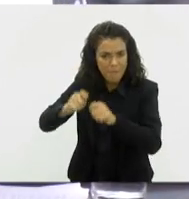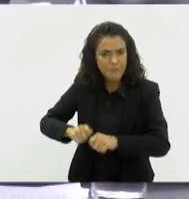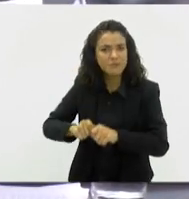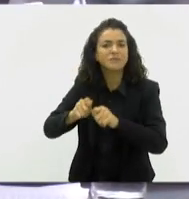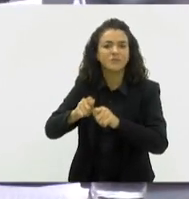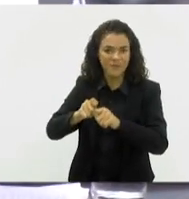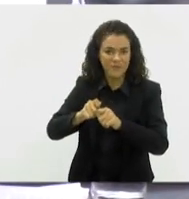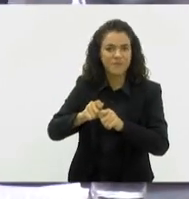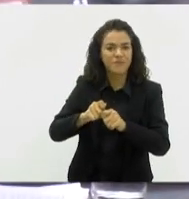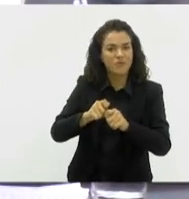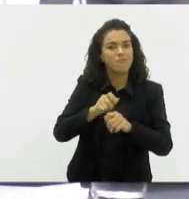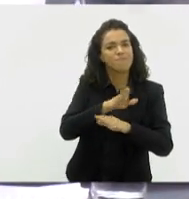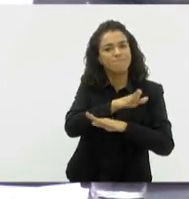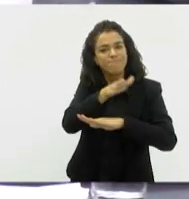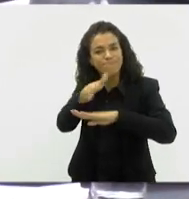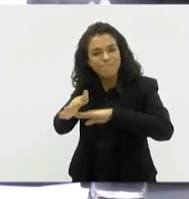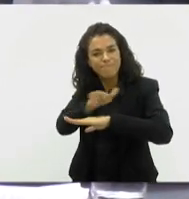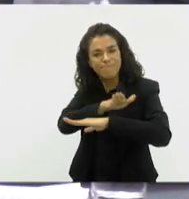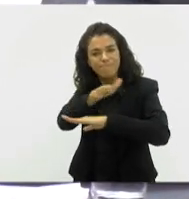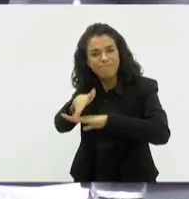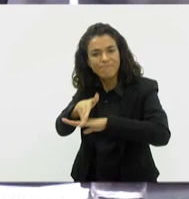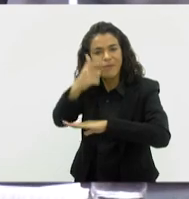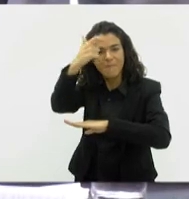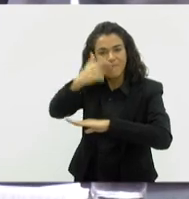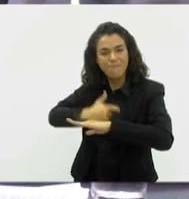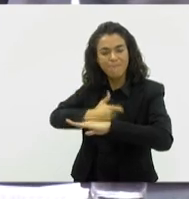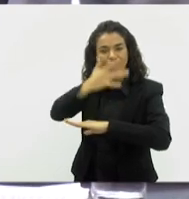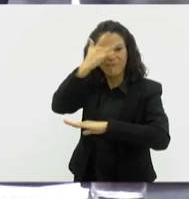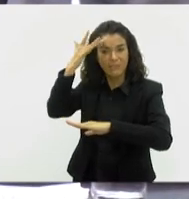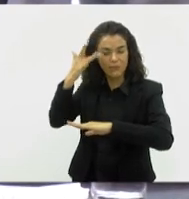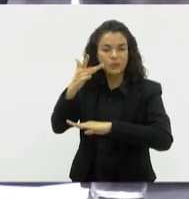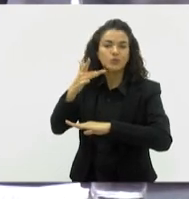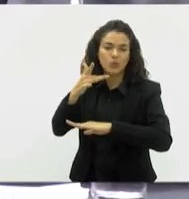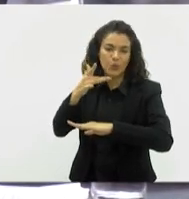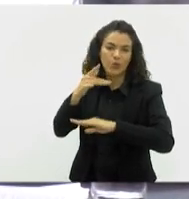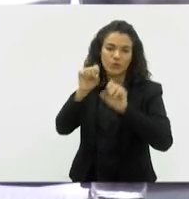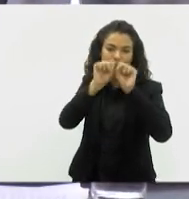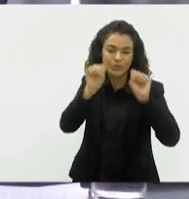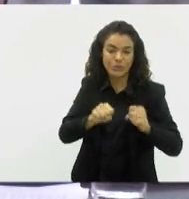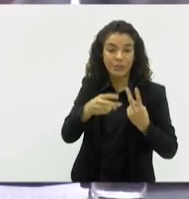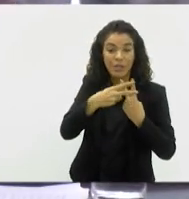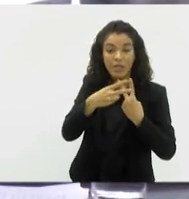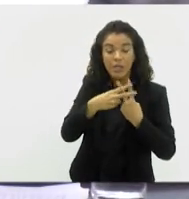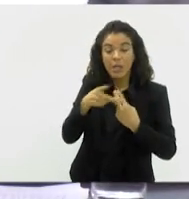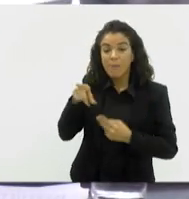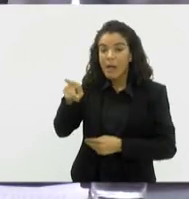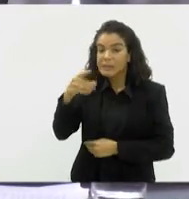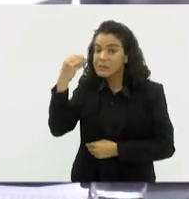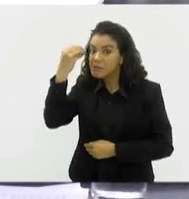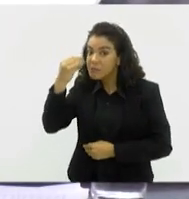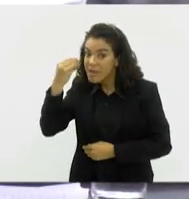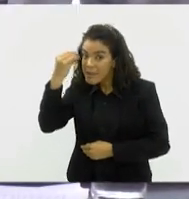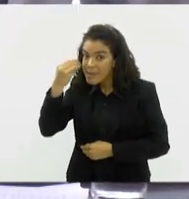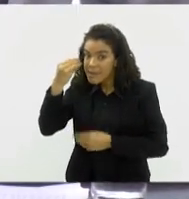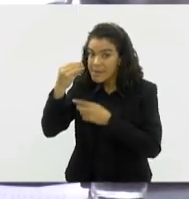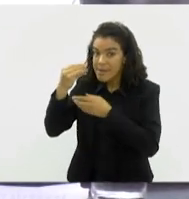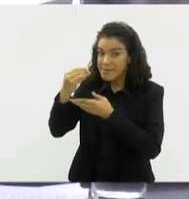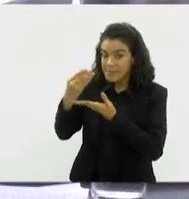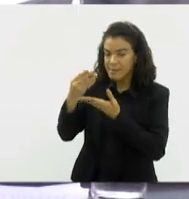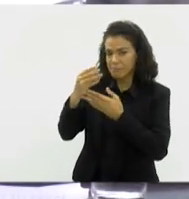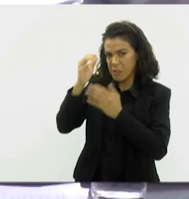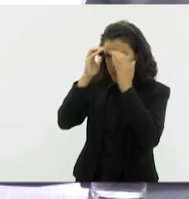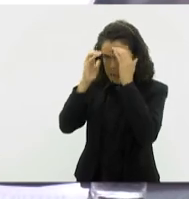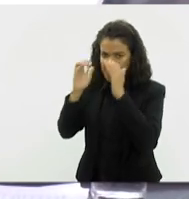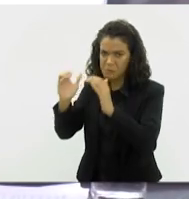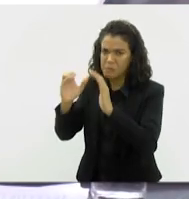do sistema prisional e ter essa vivência. Mas não fica claro para mim a experiência da candidata, em que pese o respeito e